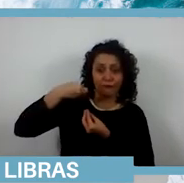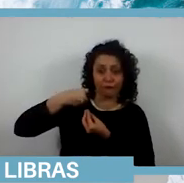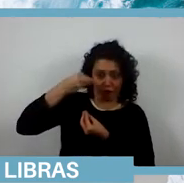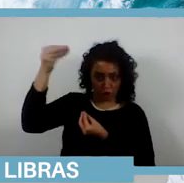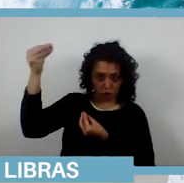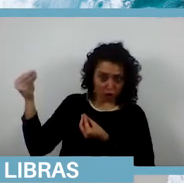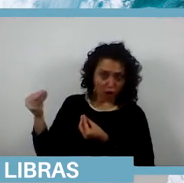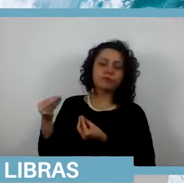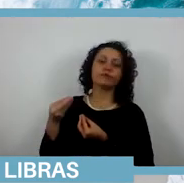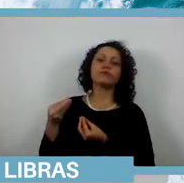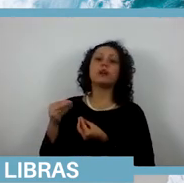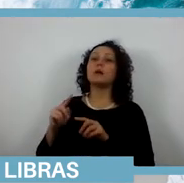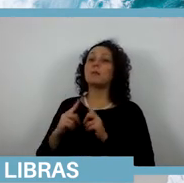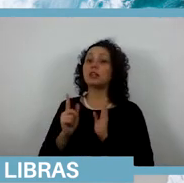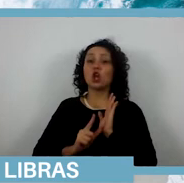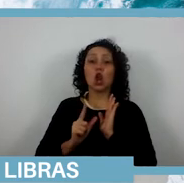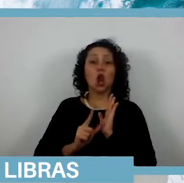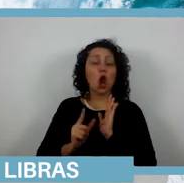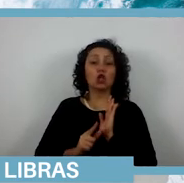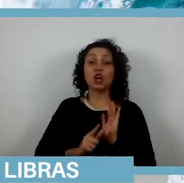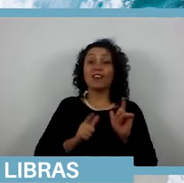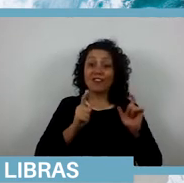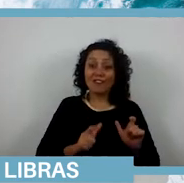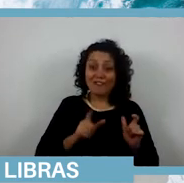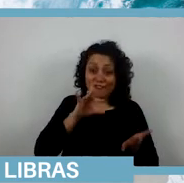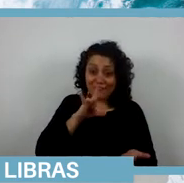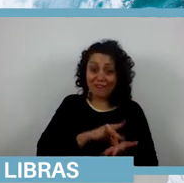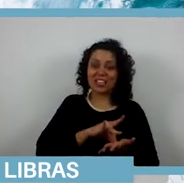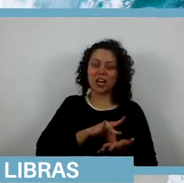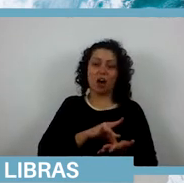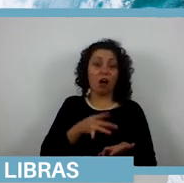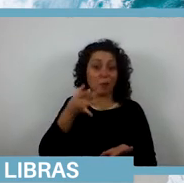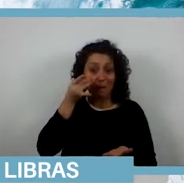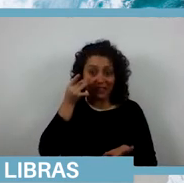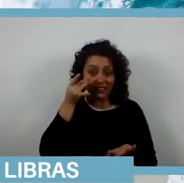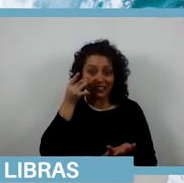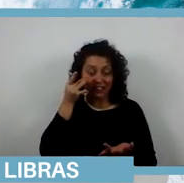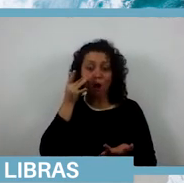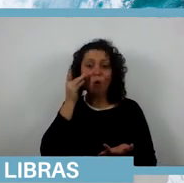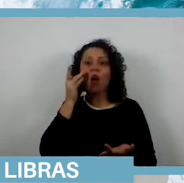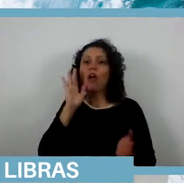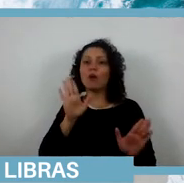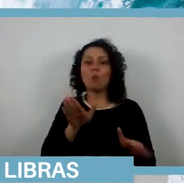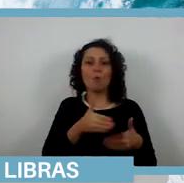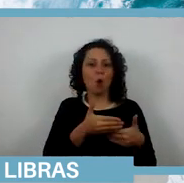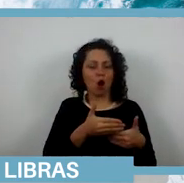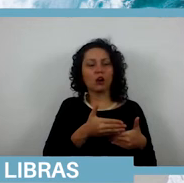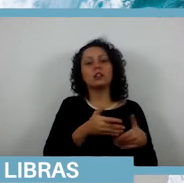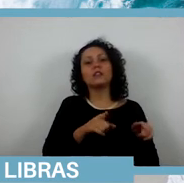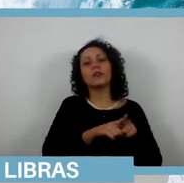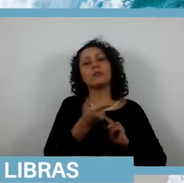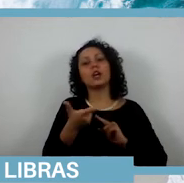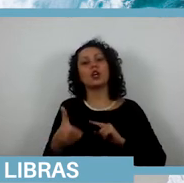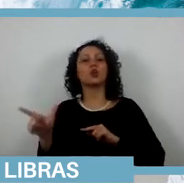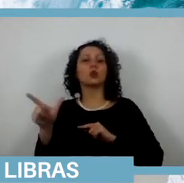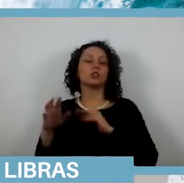física fechei todos os pontos de vendas físicas que eu tinha não só aqui em Brasília só de Brasília mas também outra cidade eu tinha